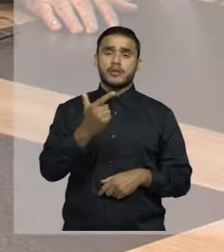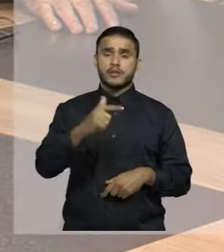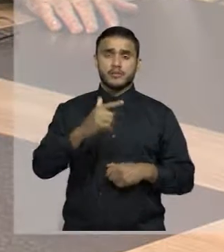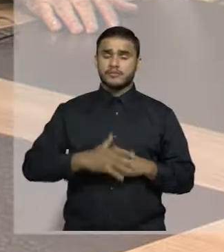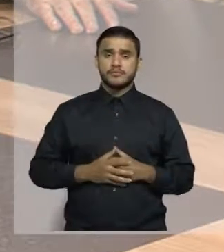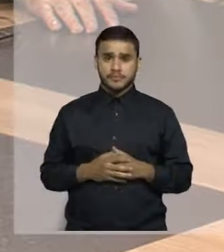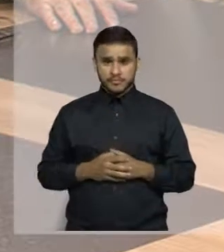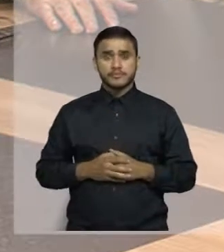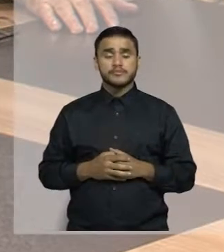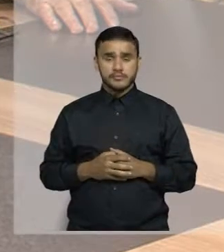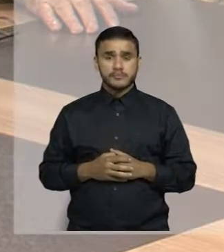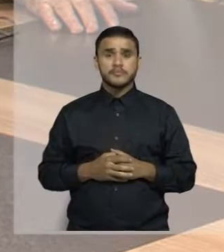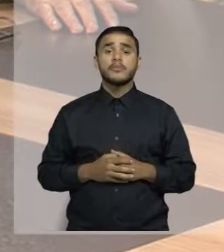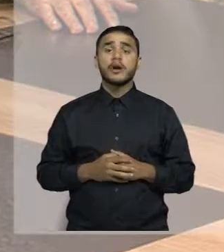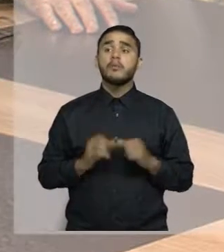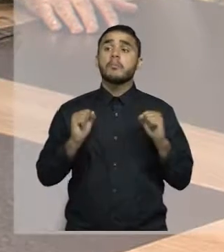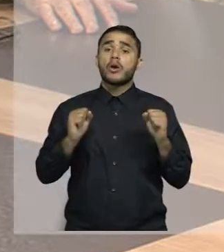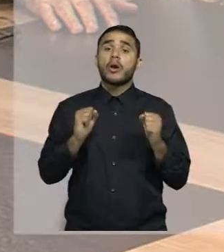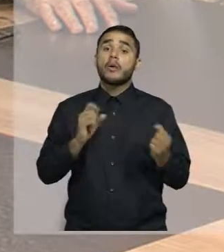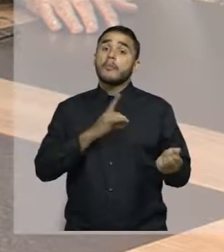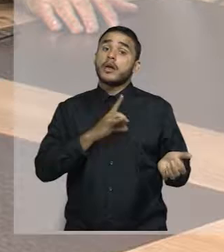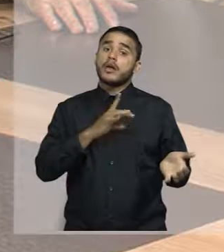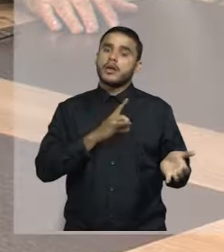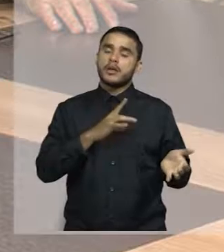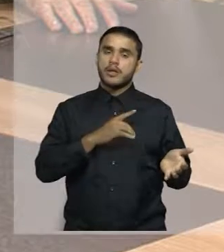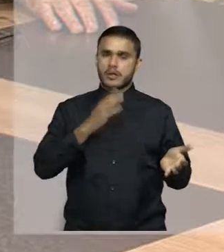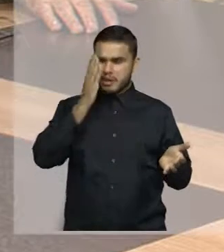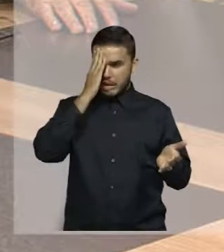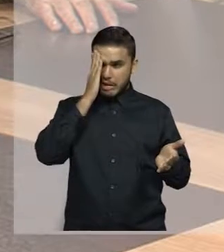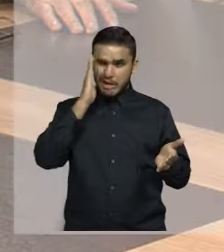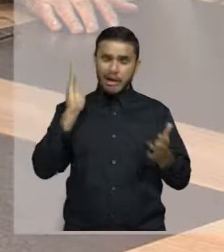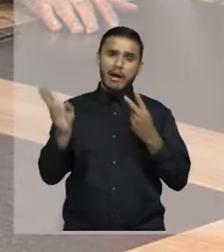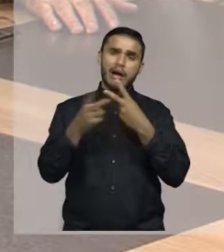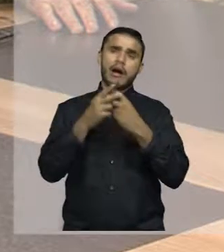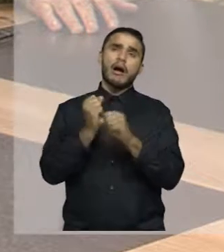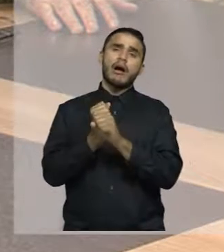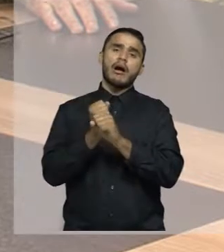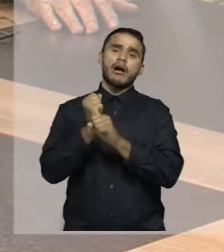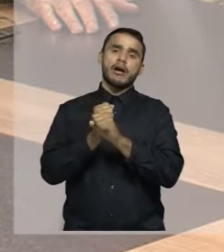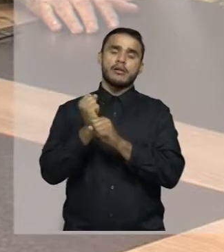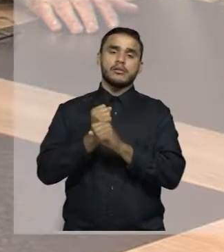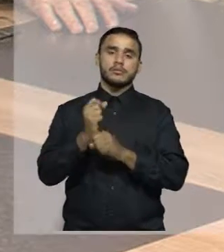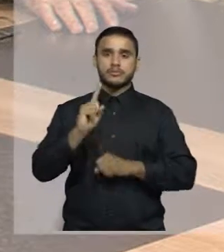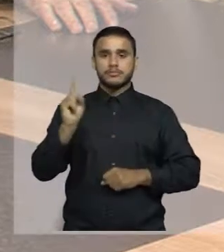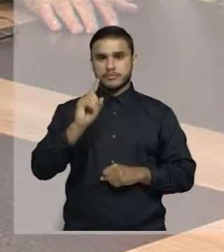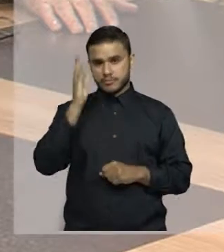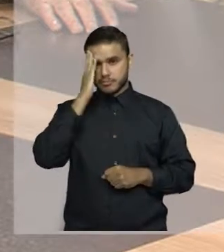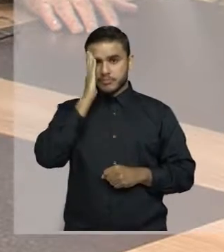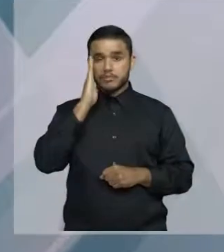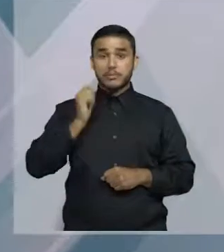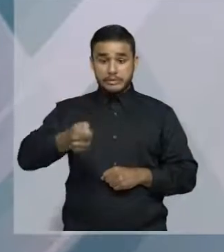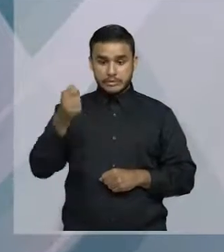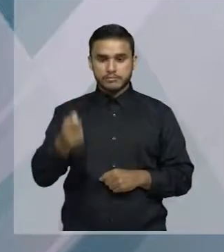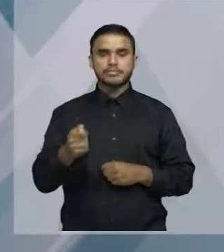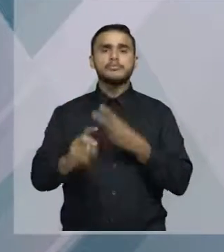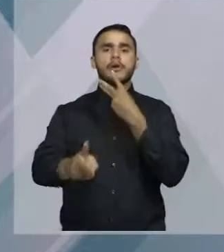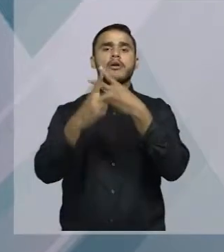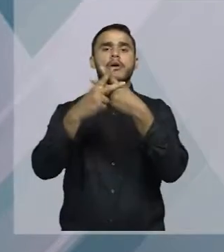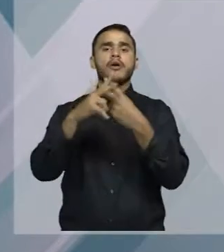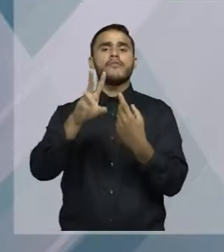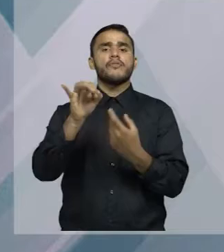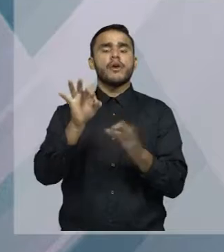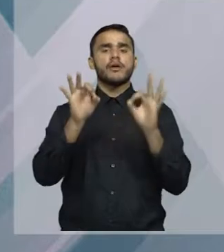do Cesare Beccaria, que você sabe que o que pode intimidar não é o tamanho da pena, é a certeza da aplicação da